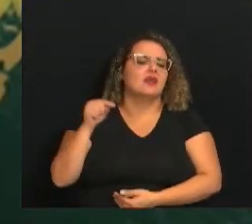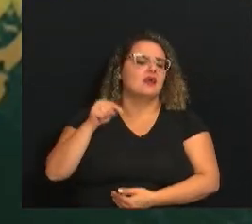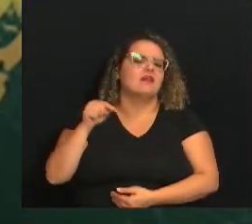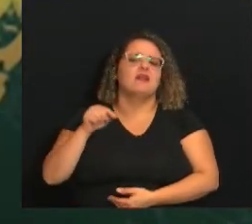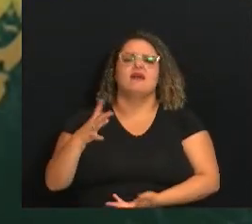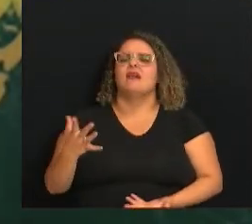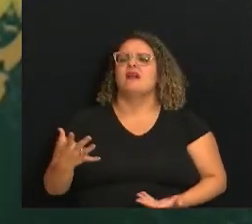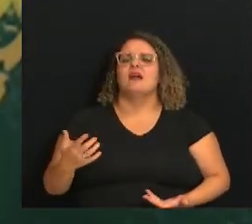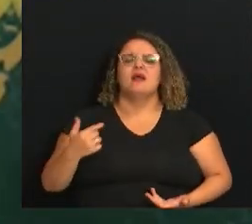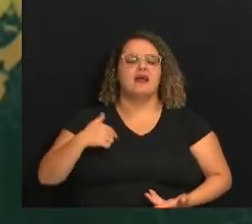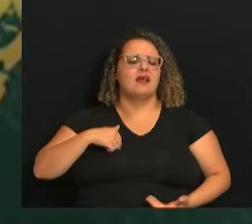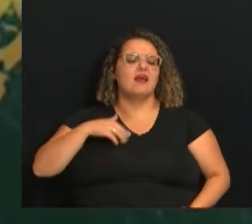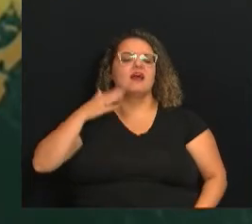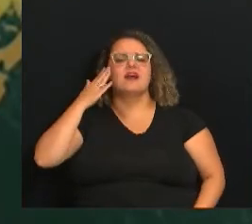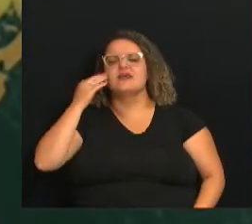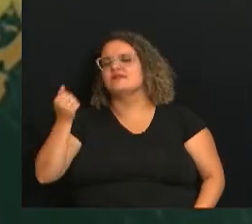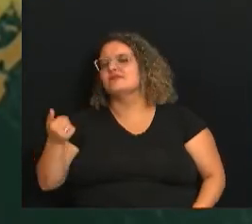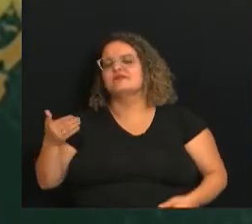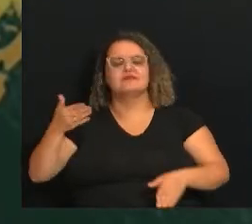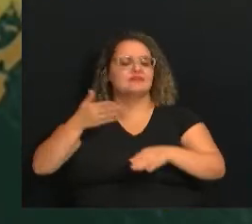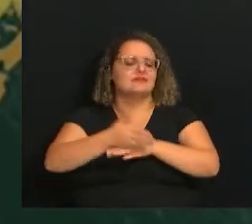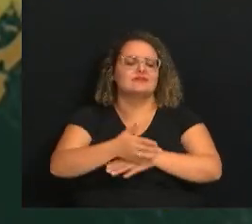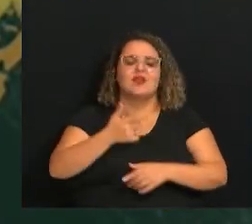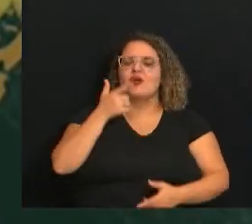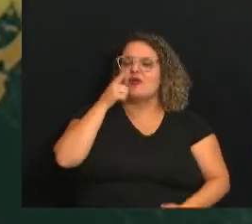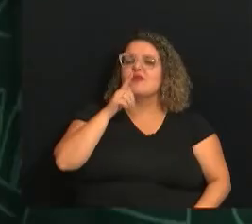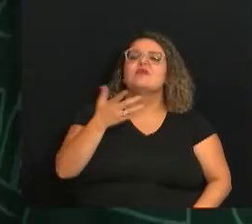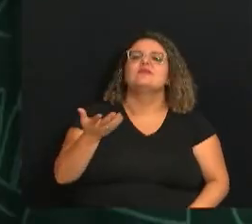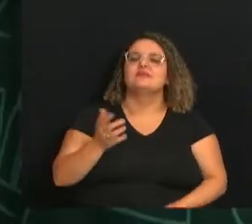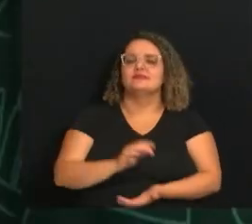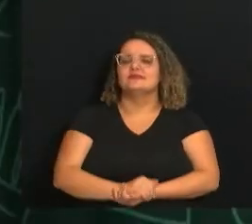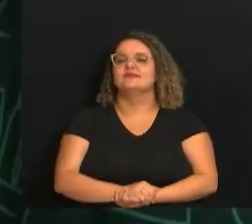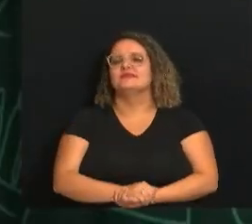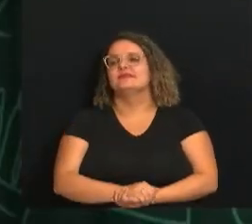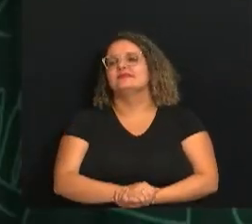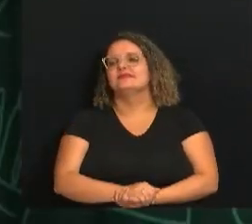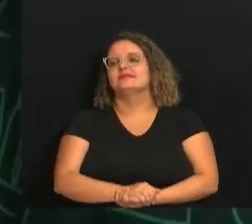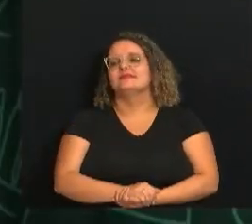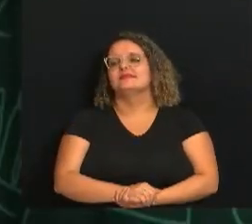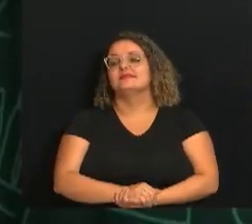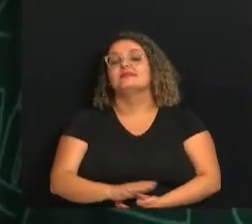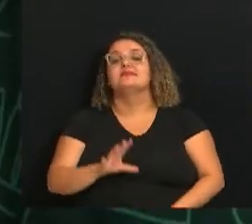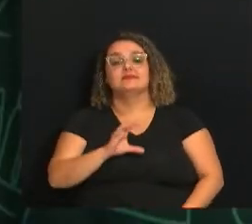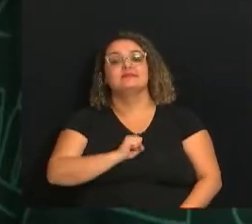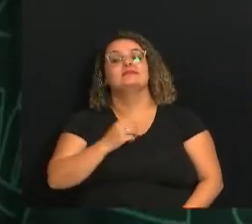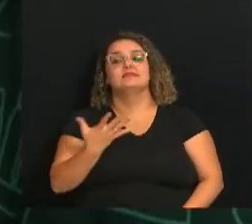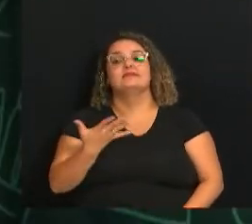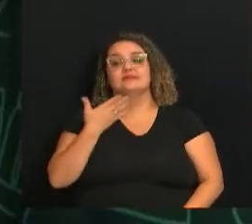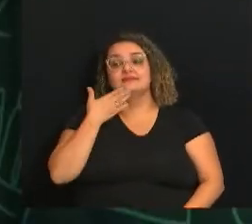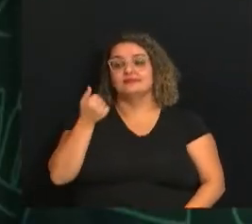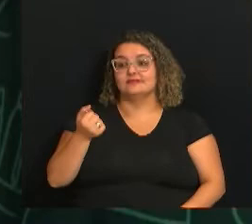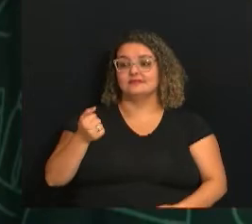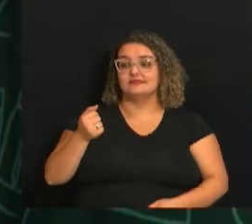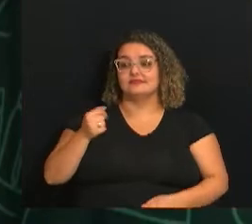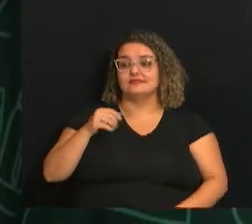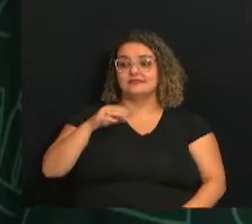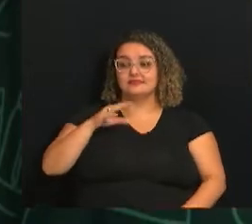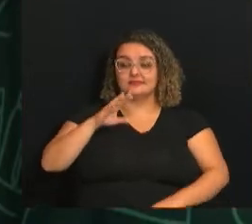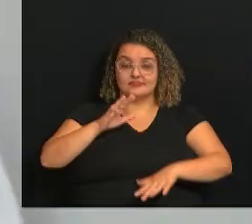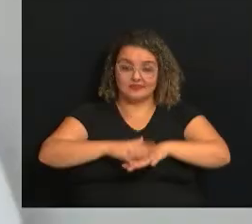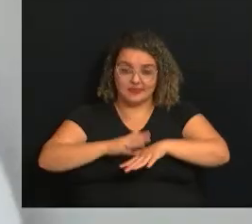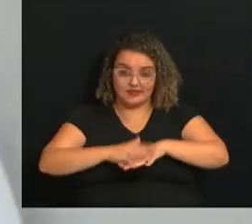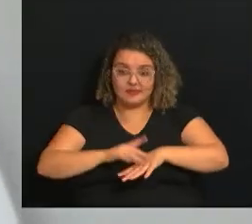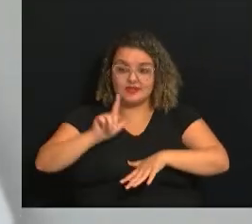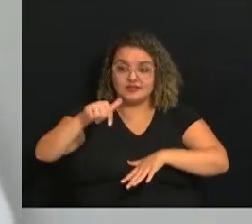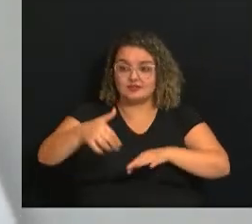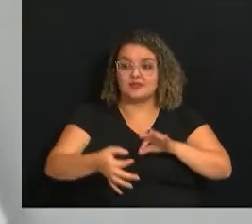pra ninguém, essa quando eu entro... Qual que é? A matéria que eu mais gosto, que sou melhor, é matemática, depois física. Eu